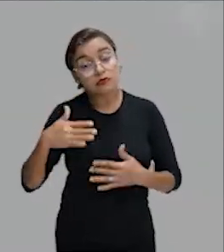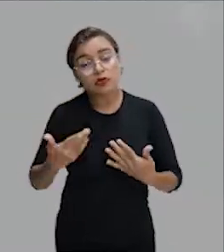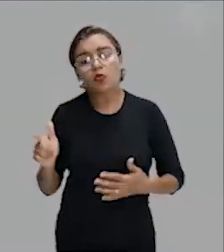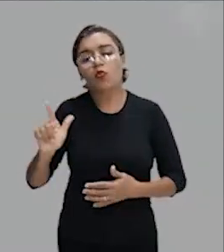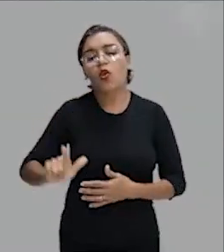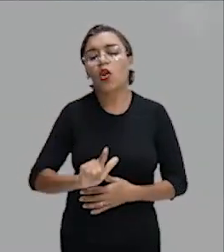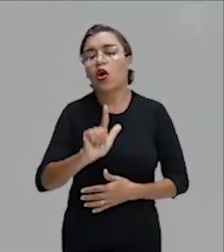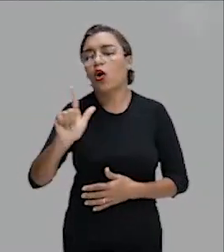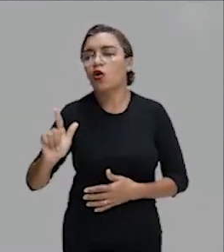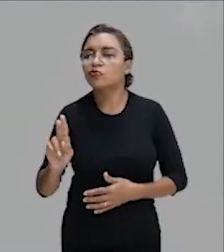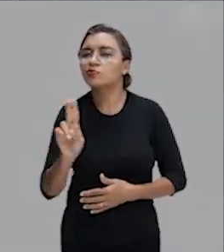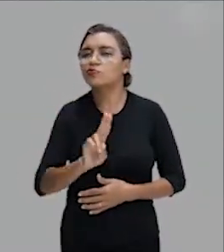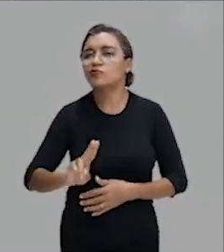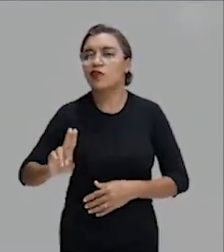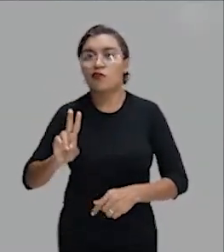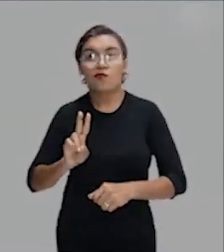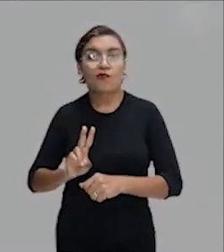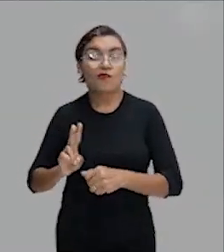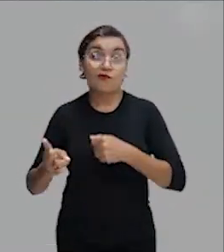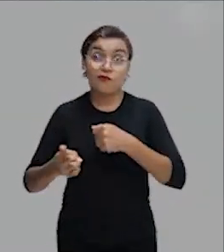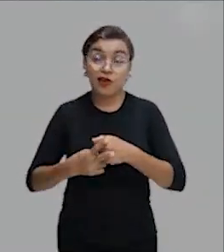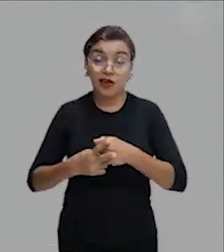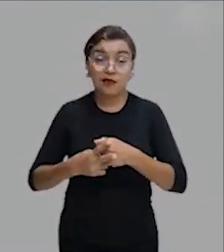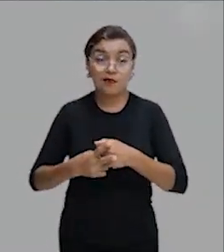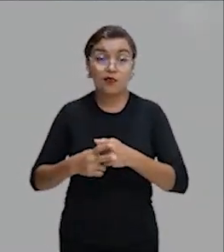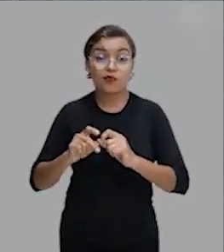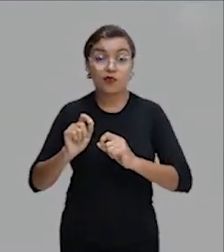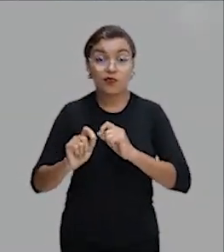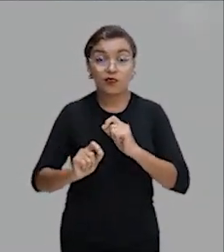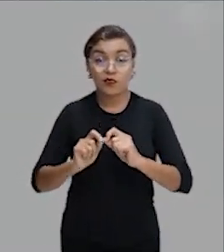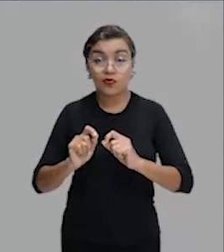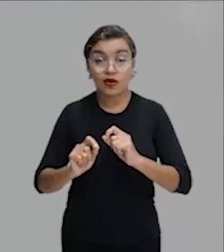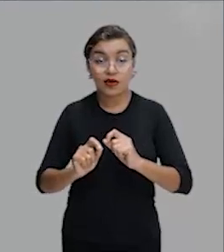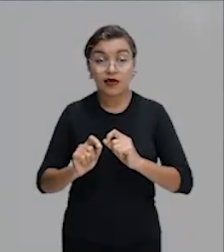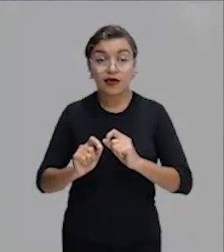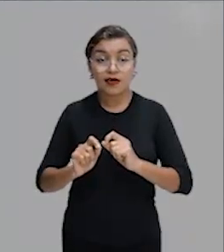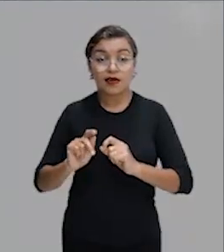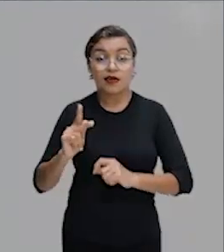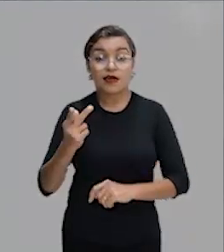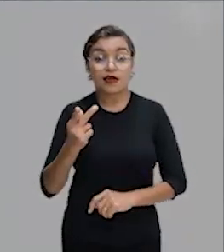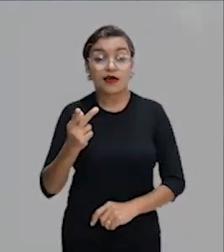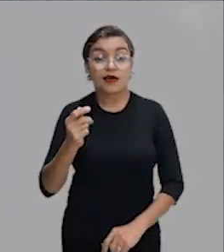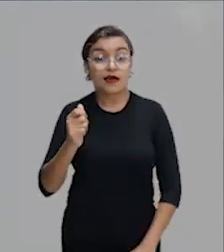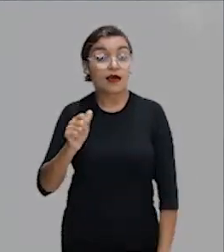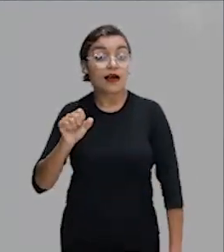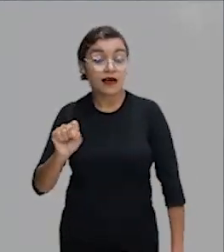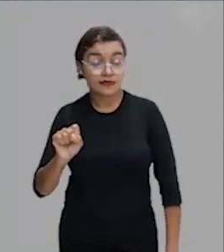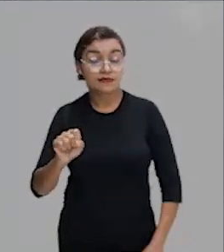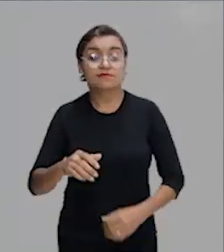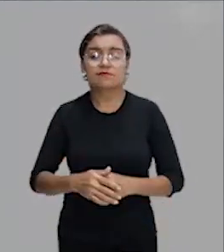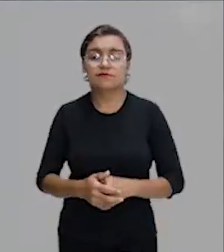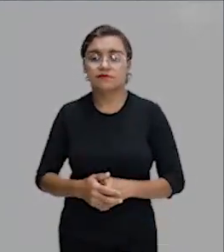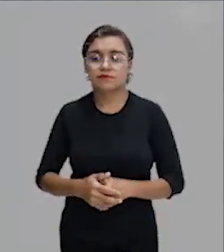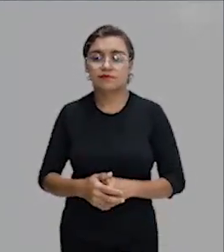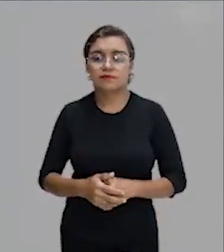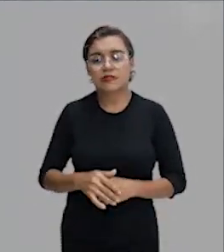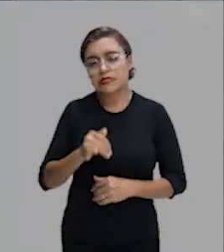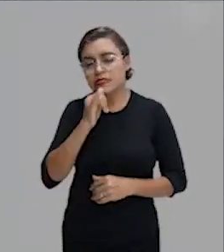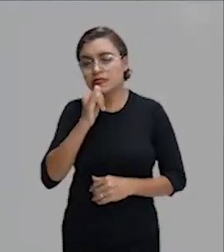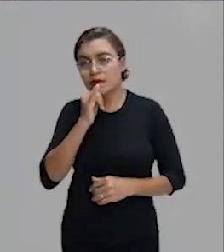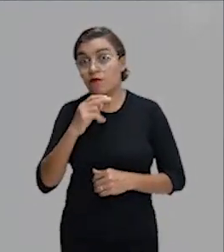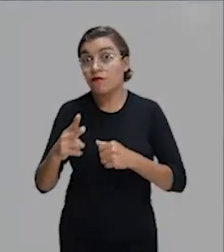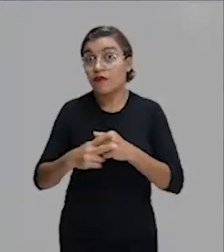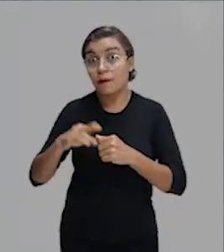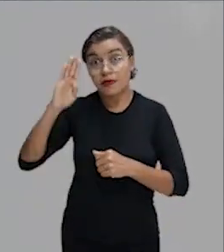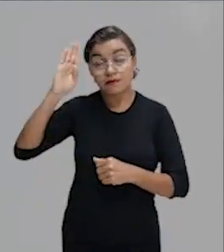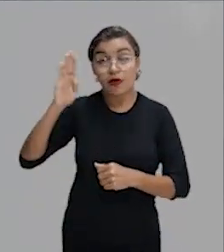logicamente, eu tenho que usar o verbo auxiliar has, que é o verbo da terceira pessoa. O verbo principal aqui é o was, que é o verbo